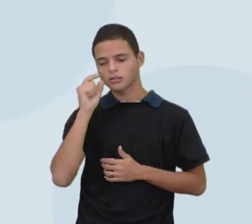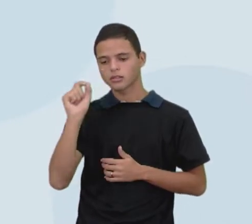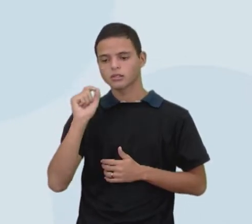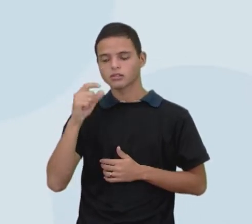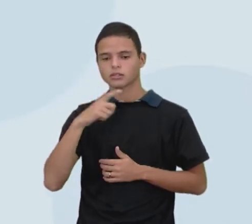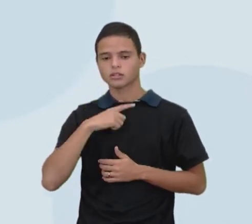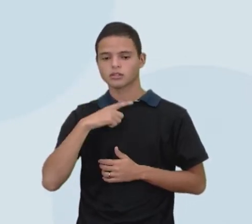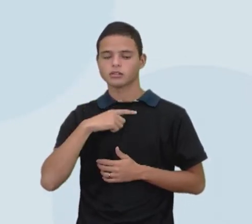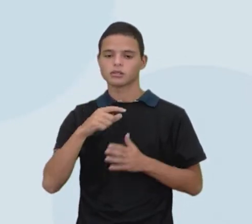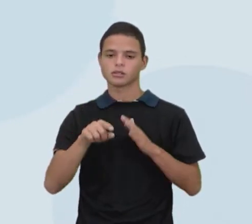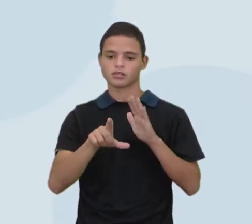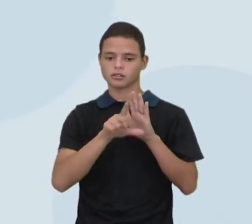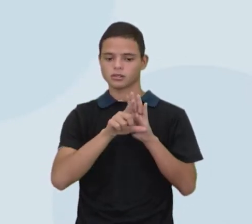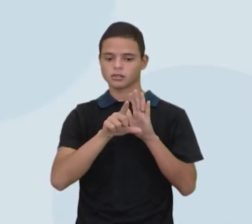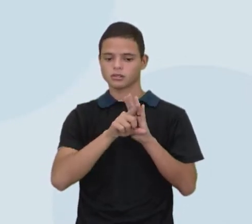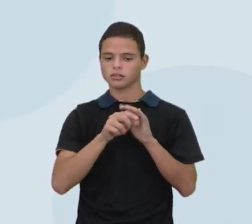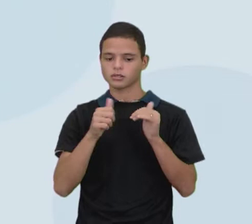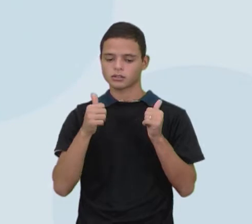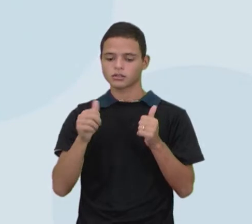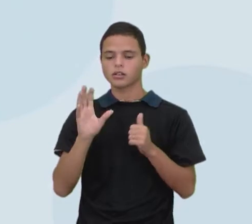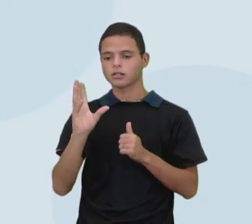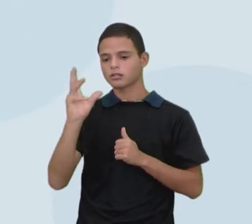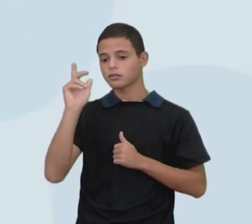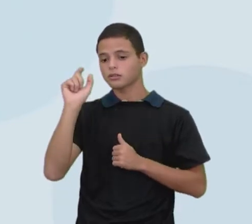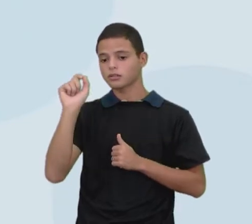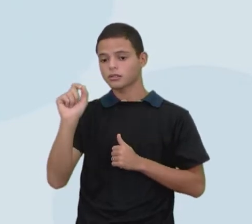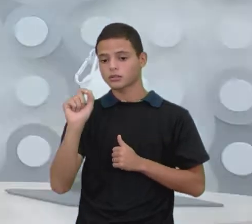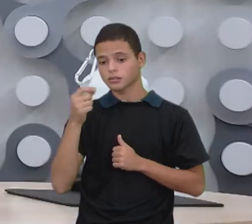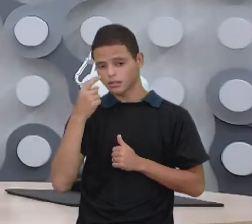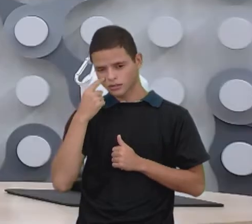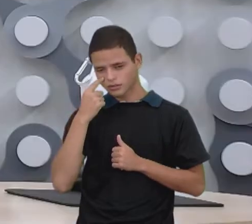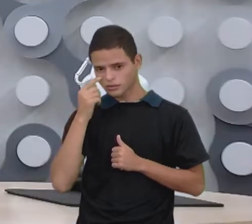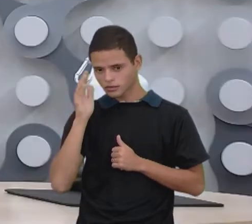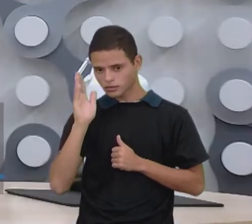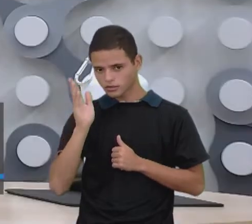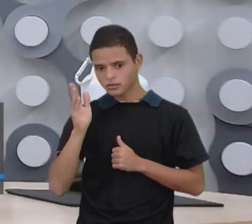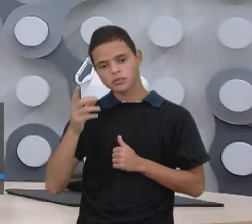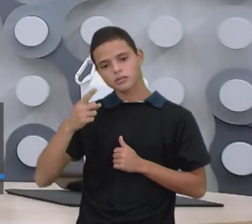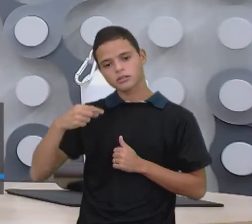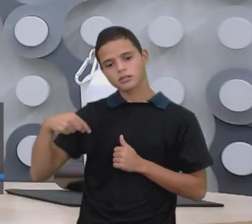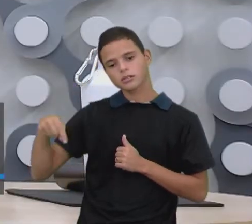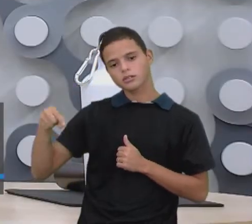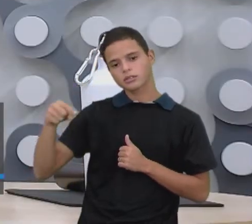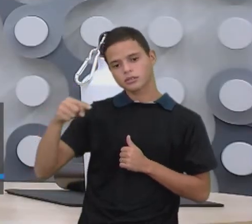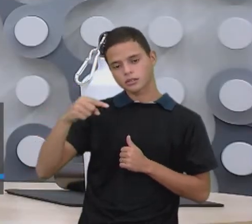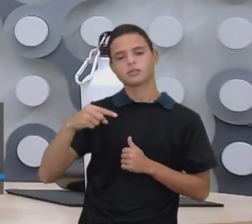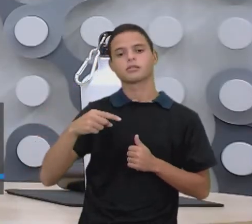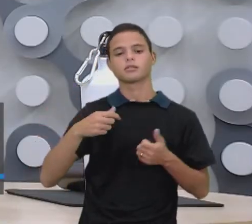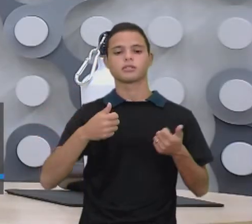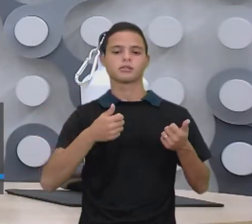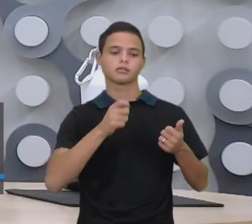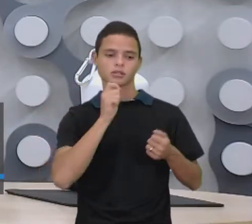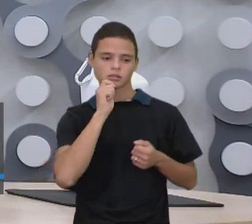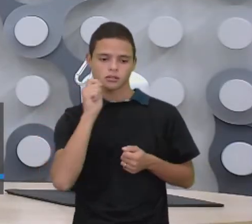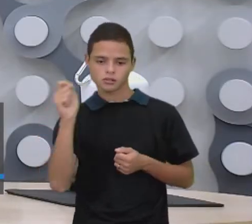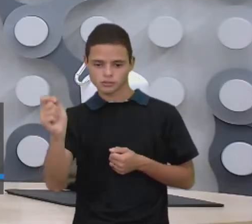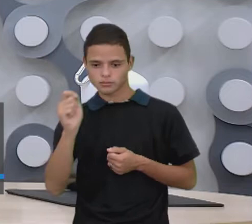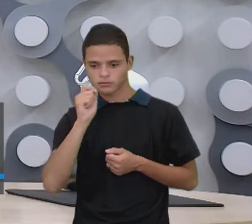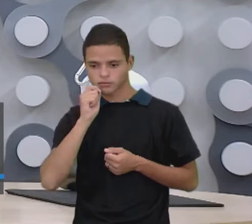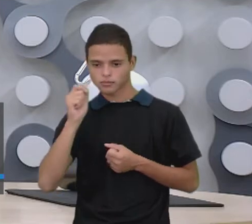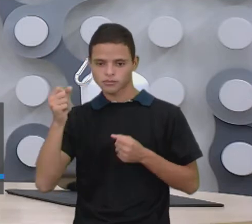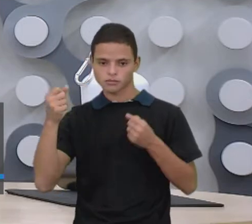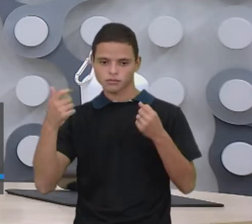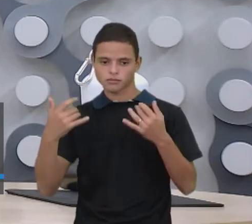lei, tá? Então, o que acontece? Vocês viram que quando na entrevista, quando eu estava comentando